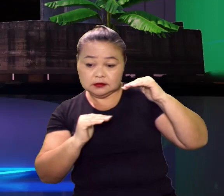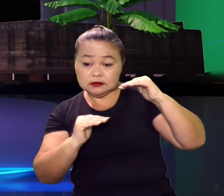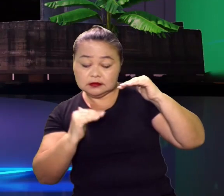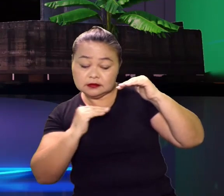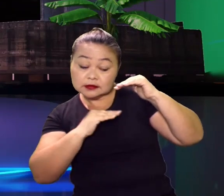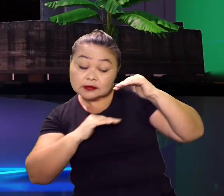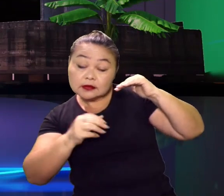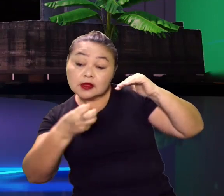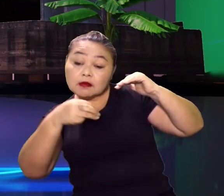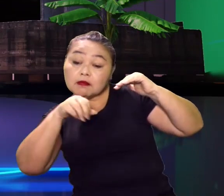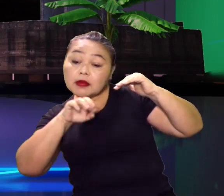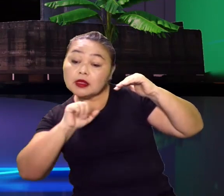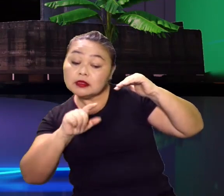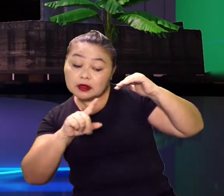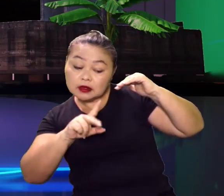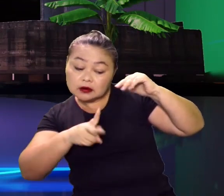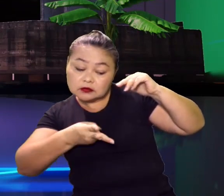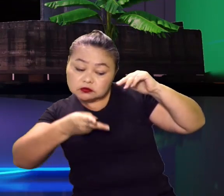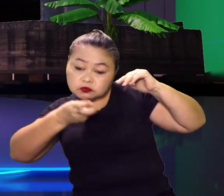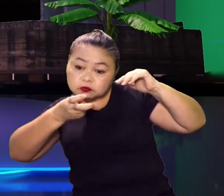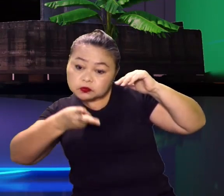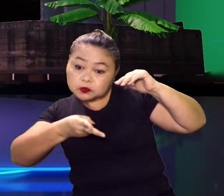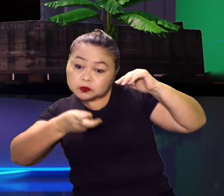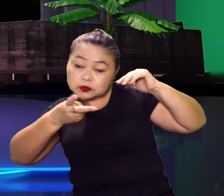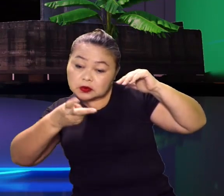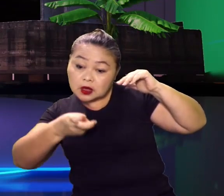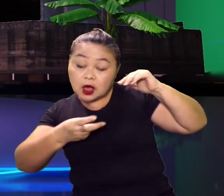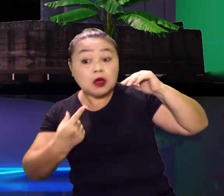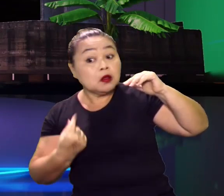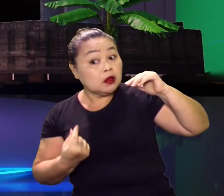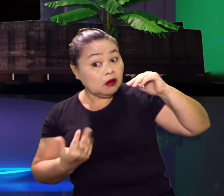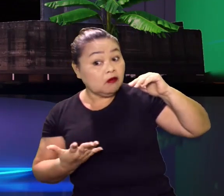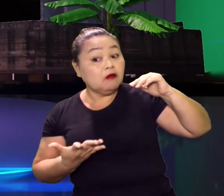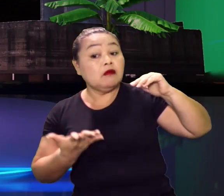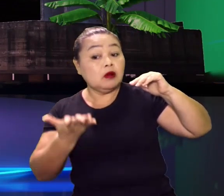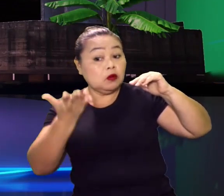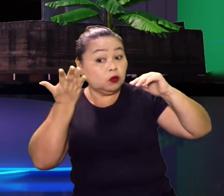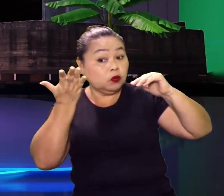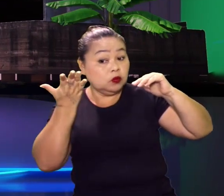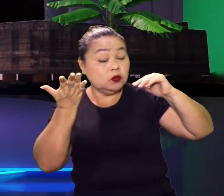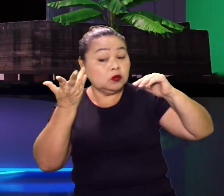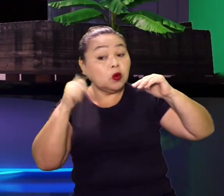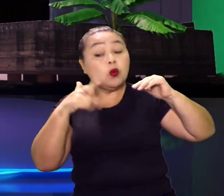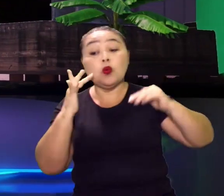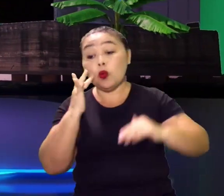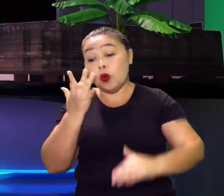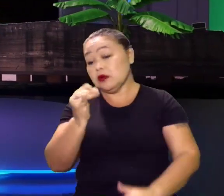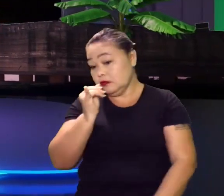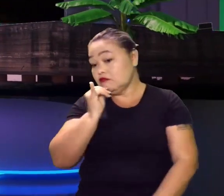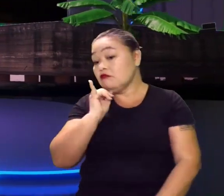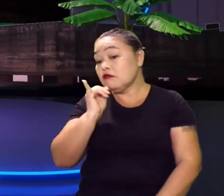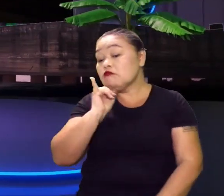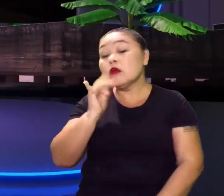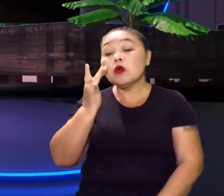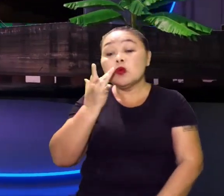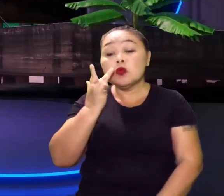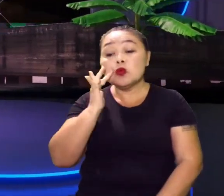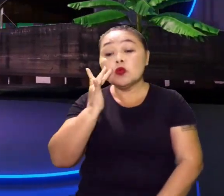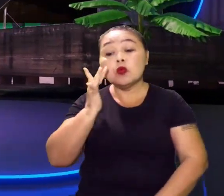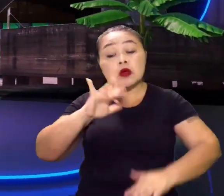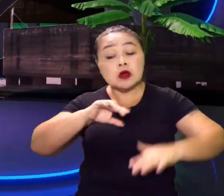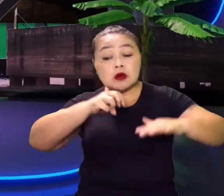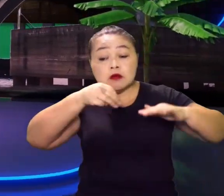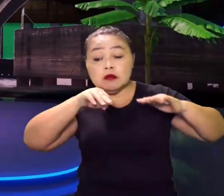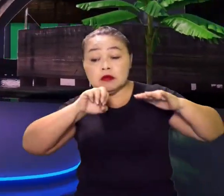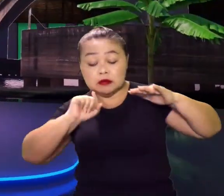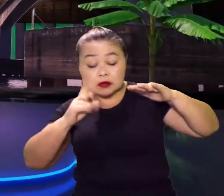recursos minerais exploráveis e de alto valor, como, por exemplo, o ouro, que é um mineral